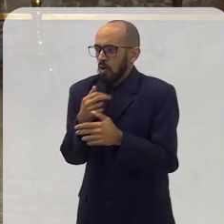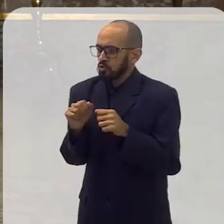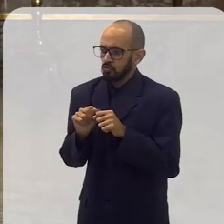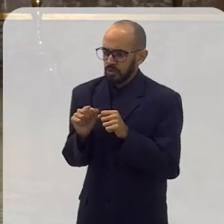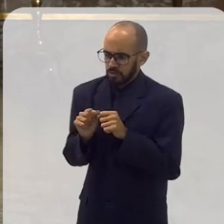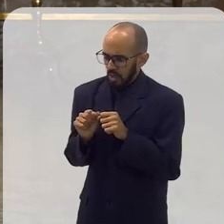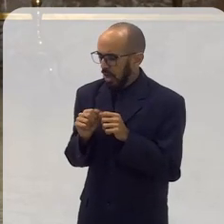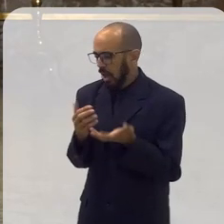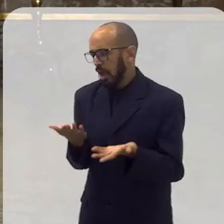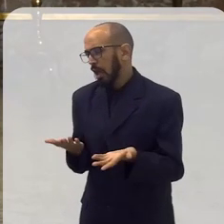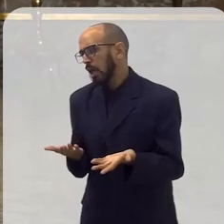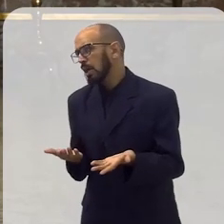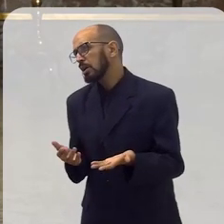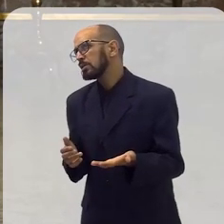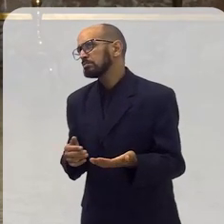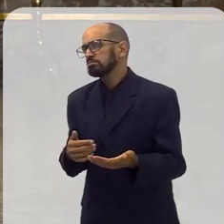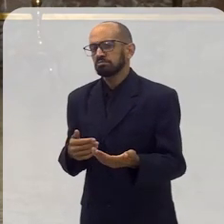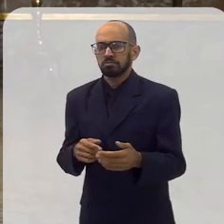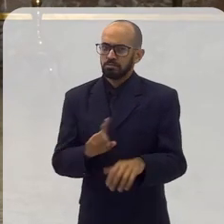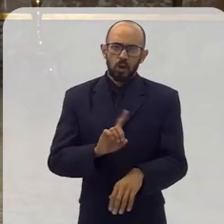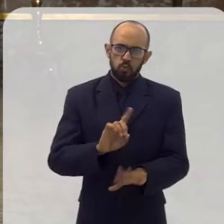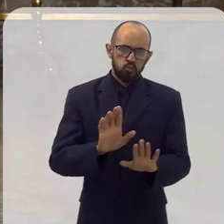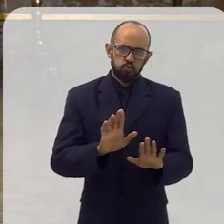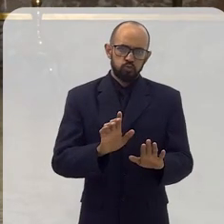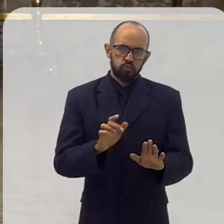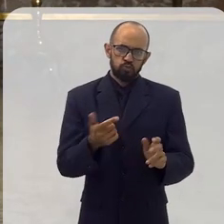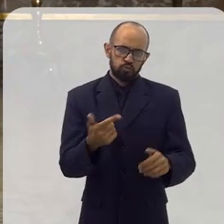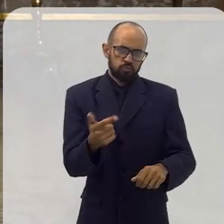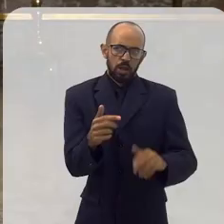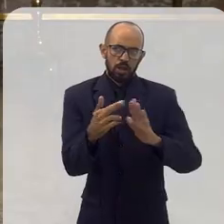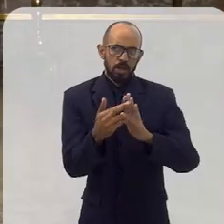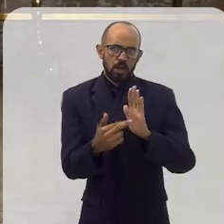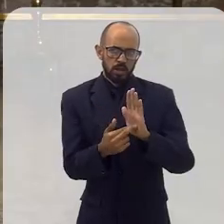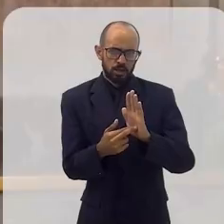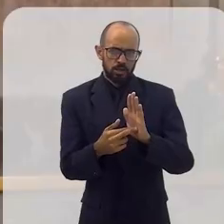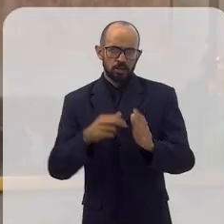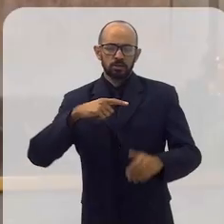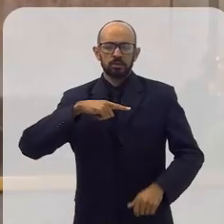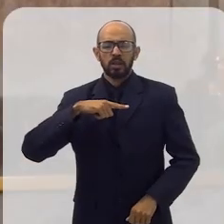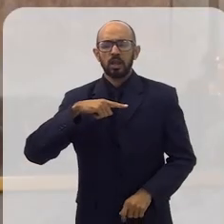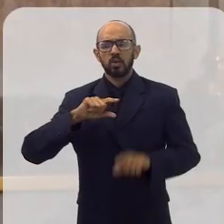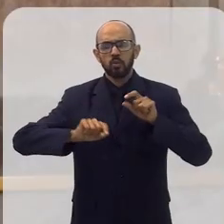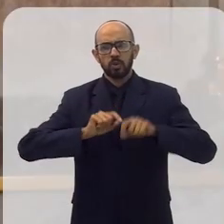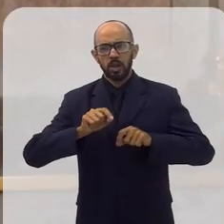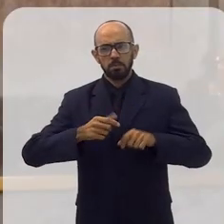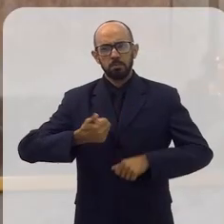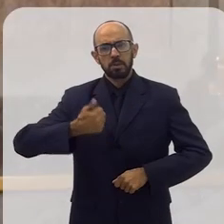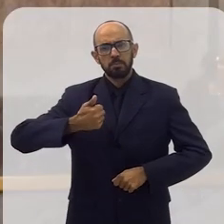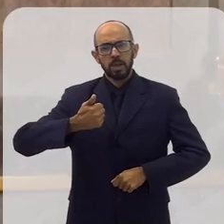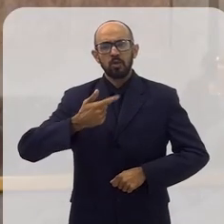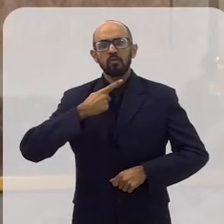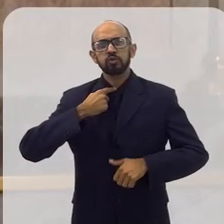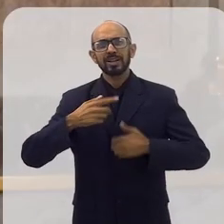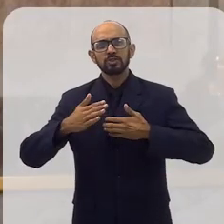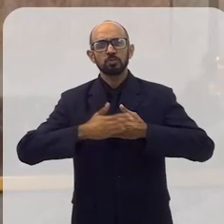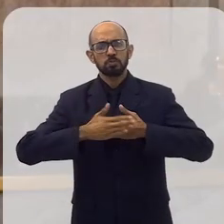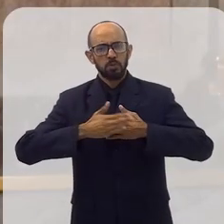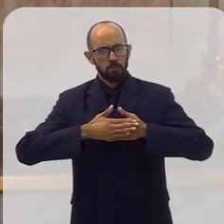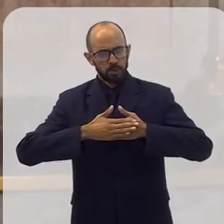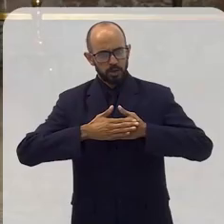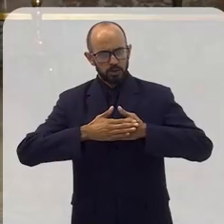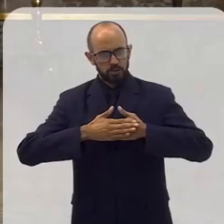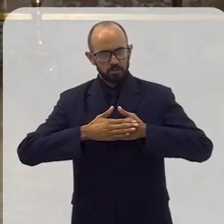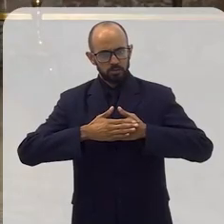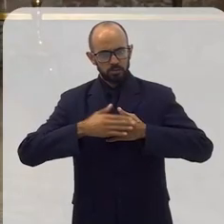posso fazer? Tem alguma coisa... Não tem restrições. Tem, primeiro, a vontade própria